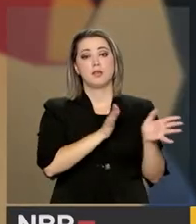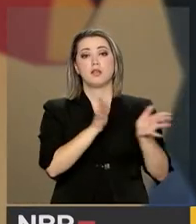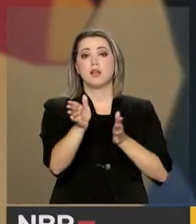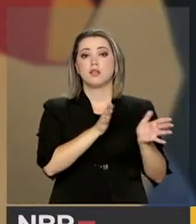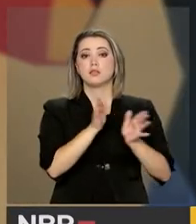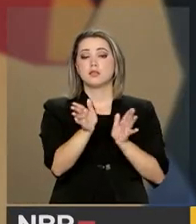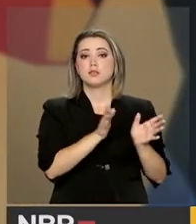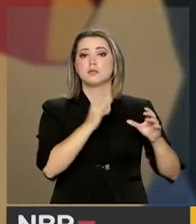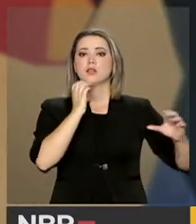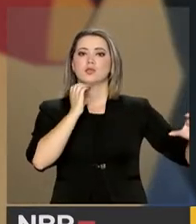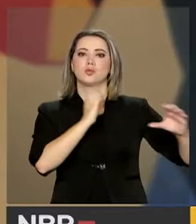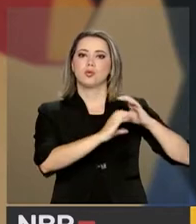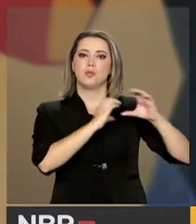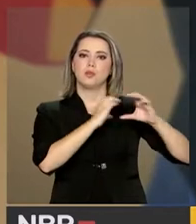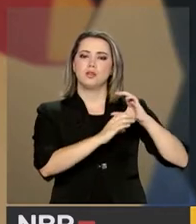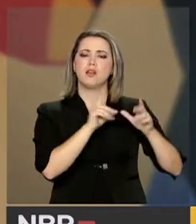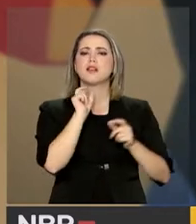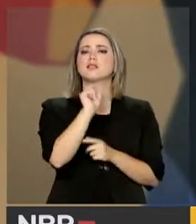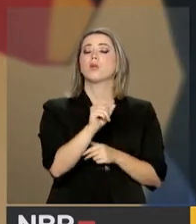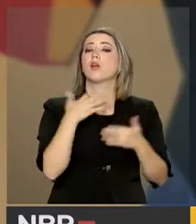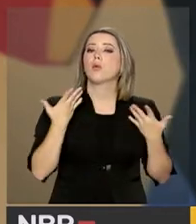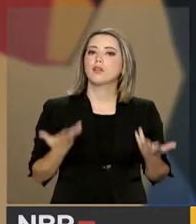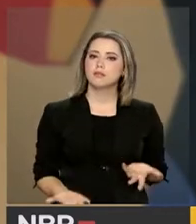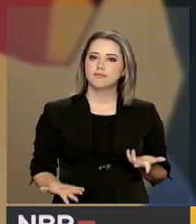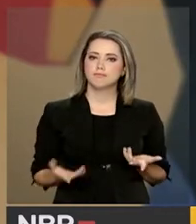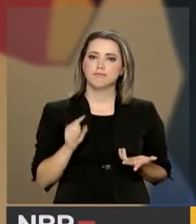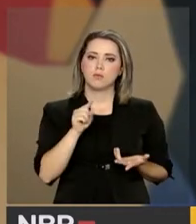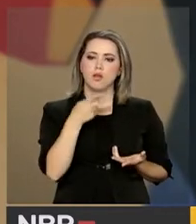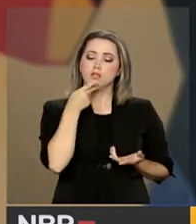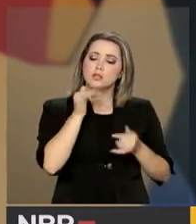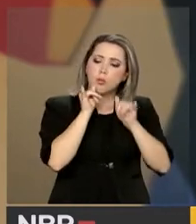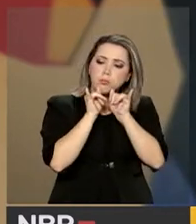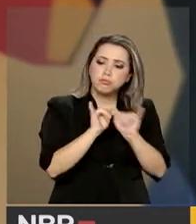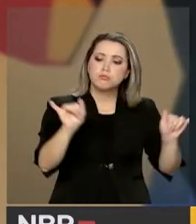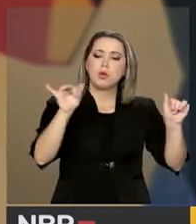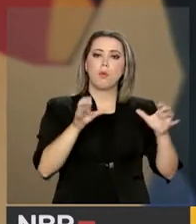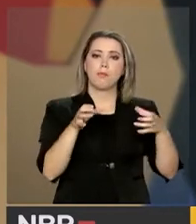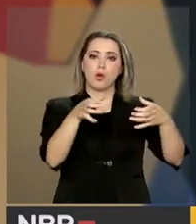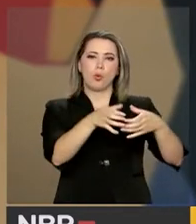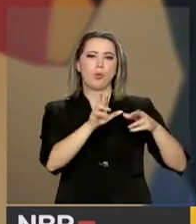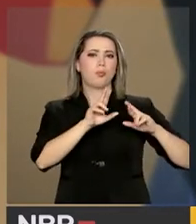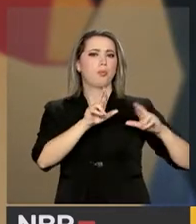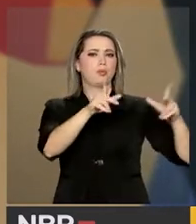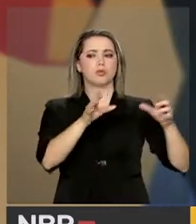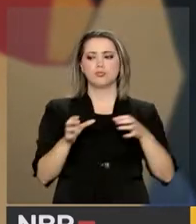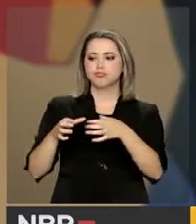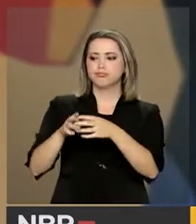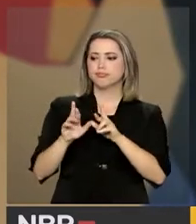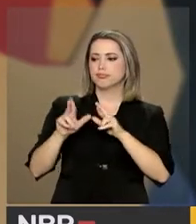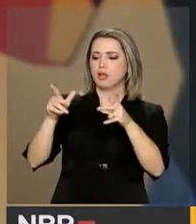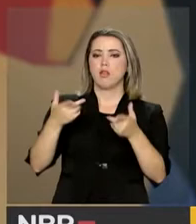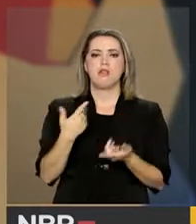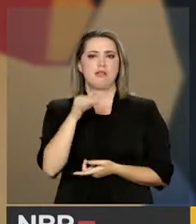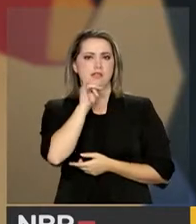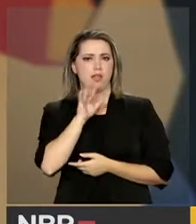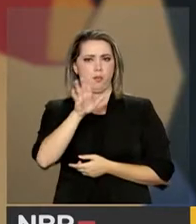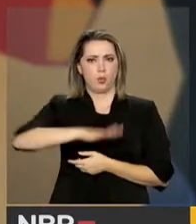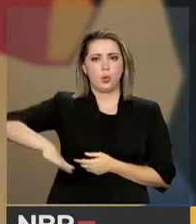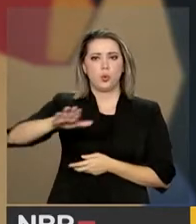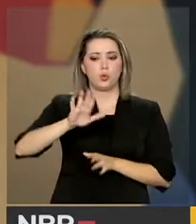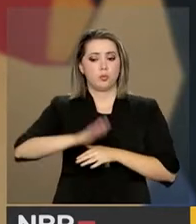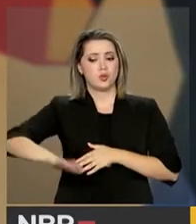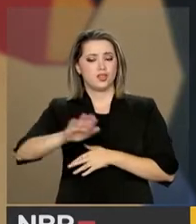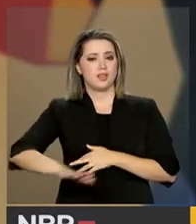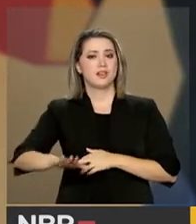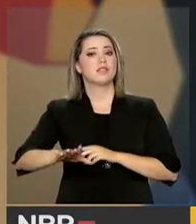acessibilidade comunicacional, que é você comunicar para grupos diferentes. Por exemplo, comunicar para crianças é diferente de você